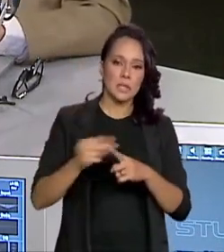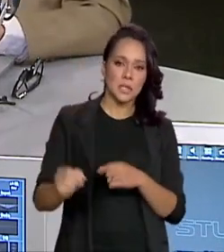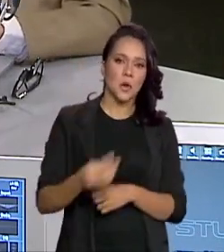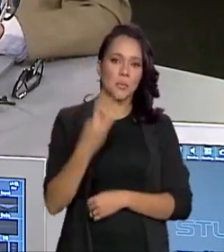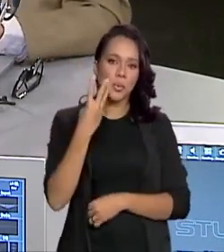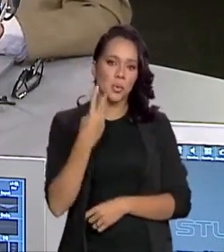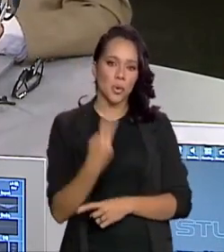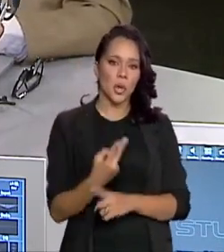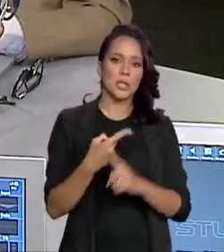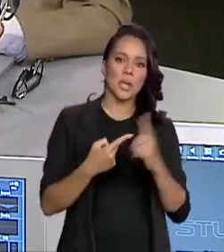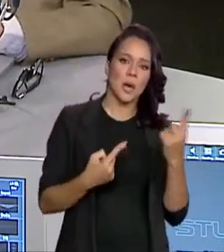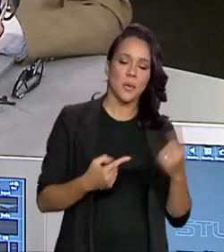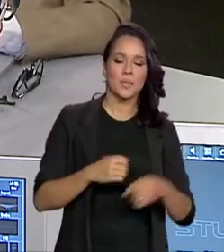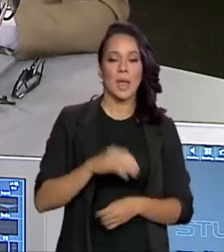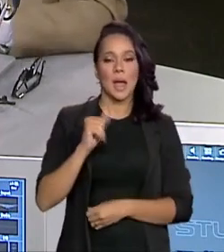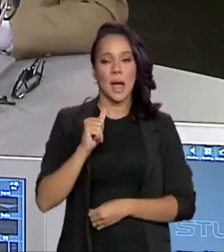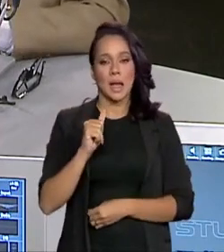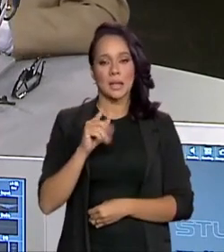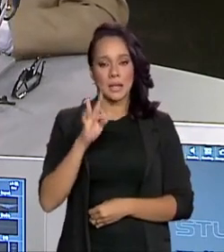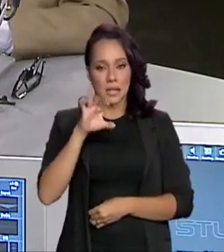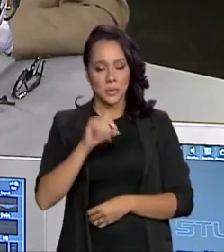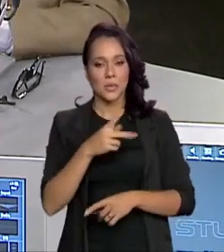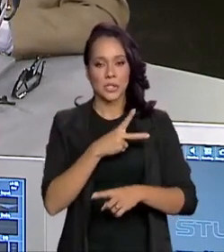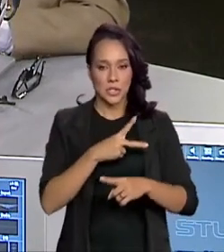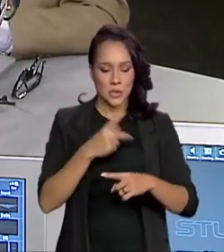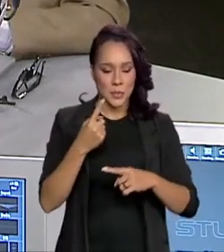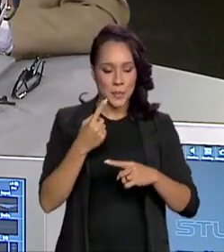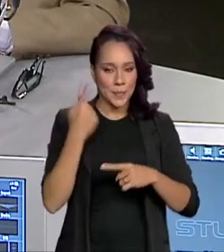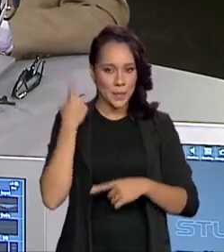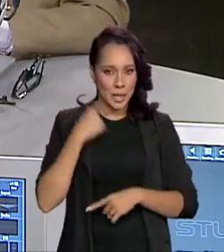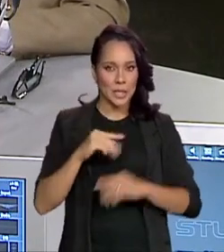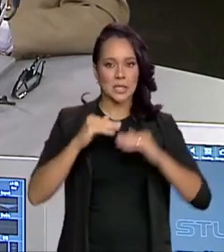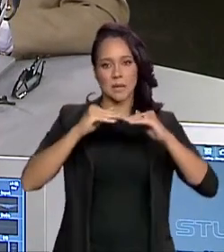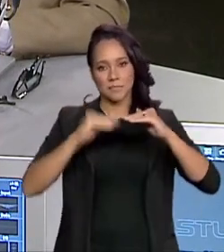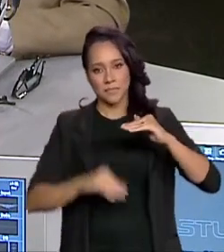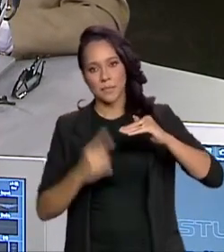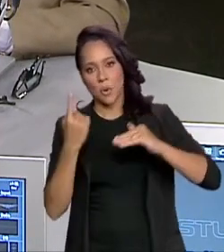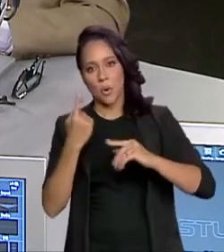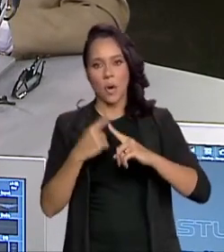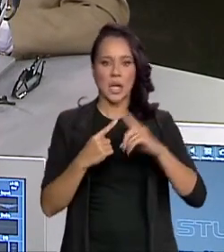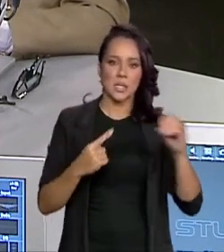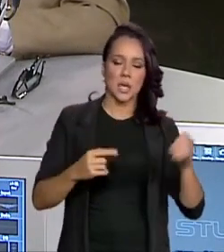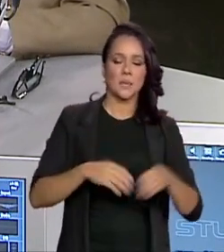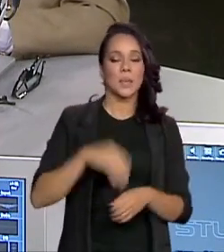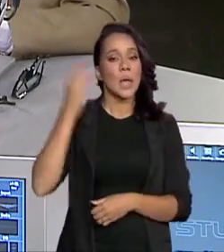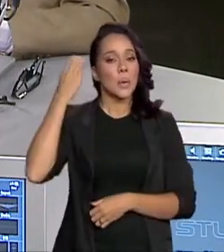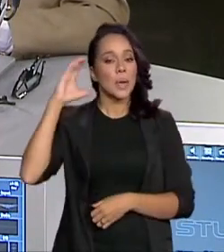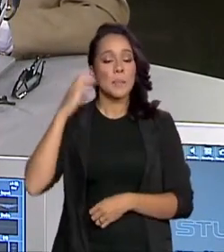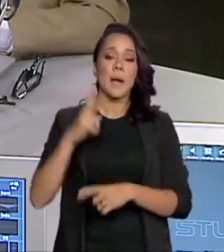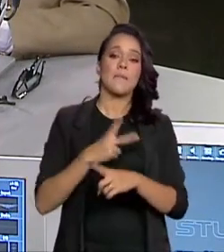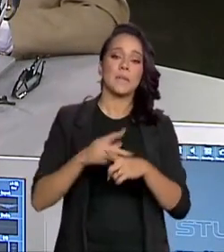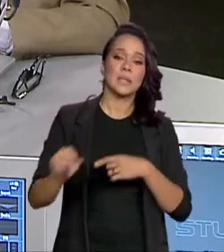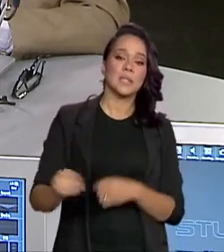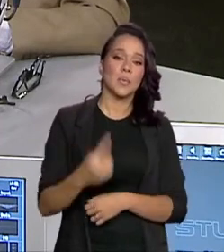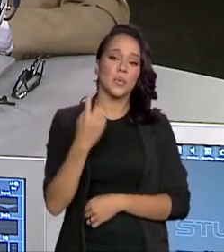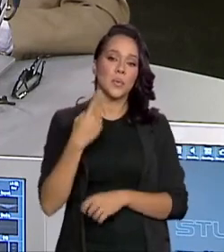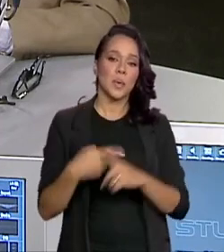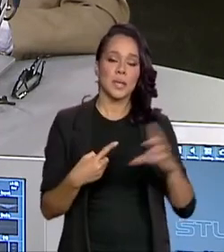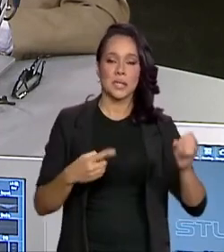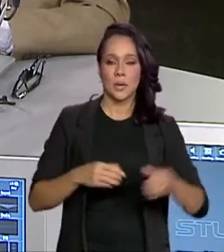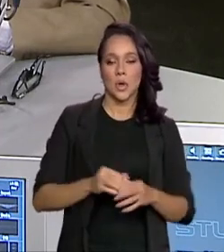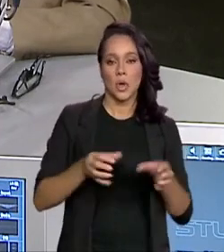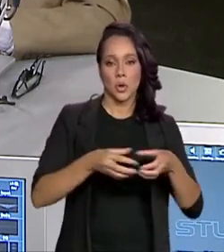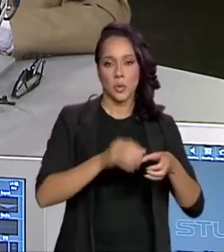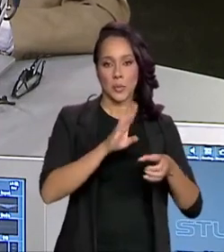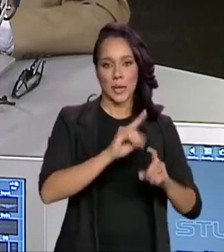Goianiense 2-1, o Atlético Mineiro passou pelo Juventude rebaixando o time gaúcho 1-0 e o Cuiabá venceu o Avaí por 1-0. Série